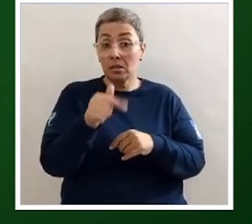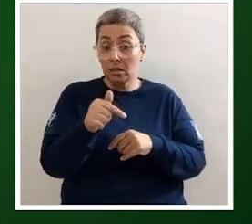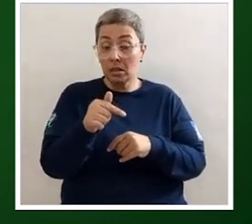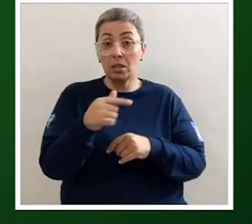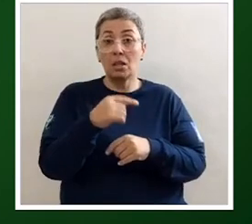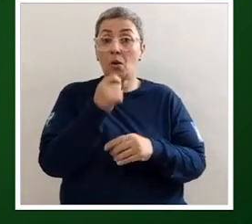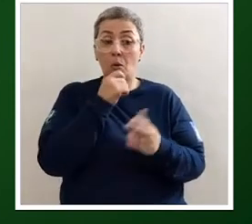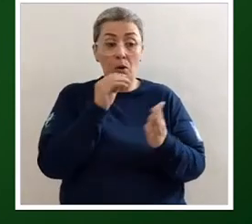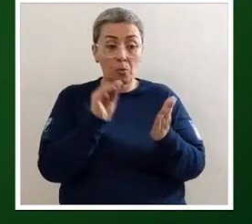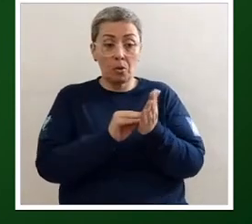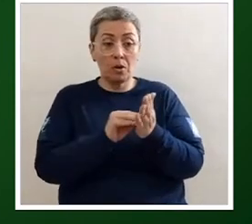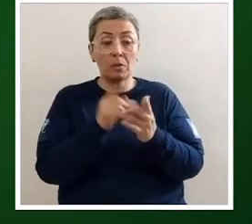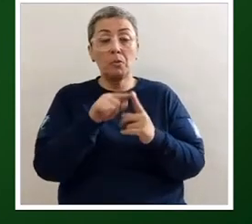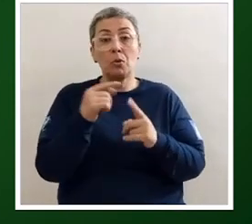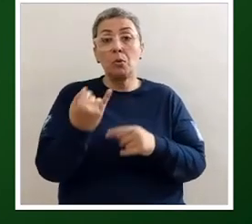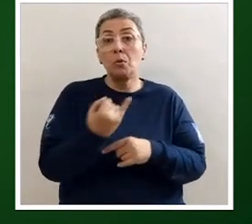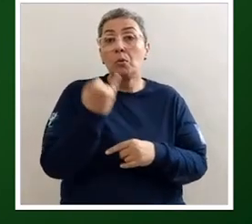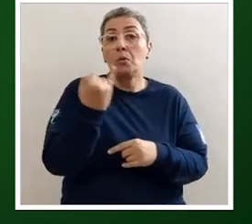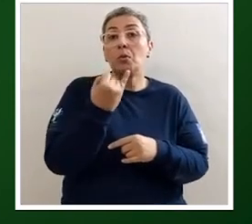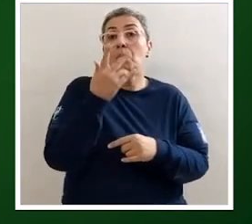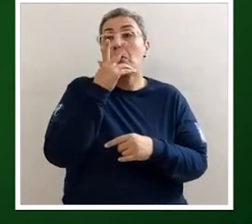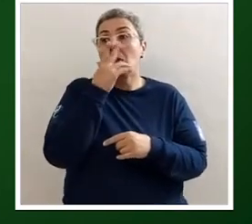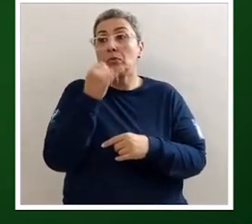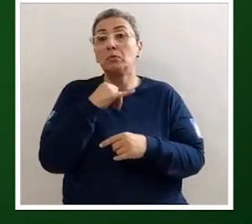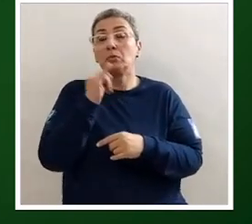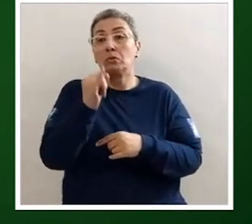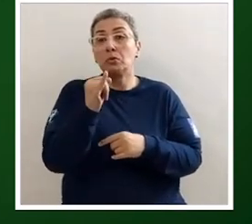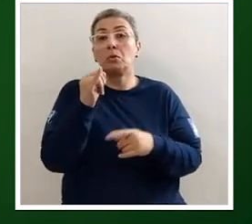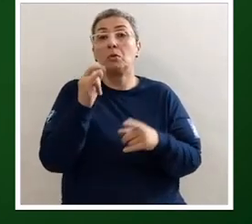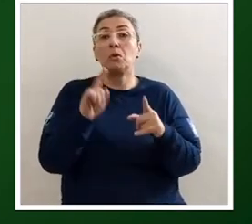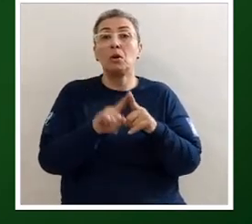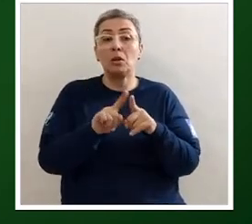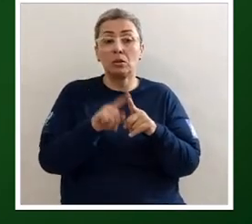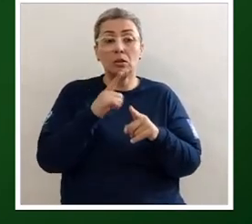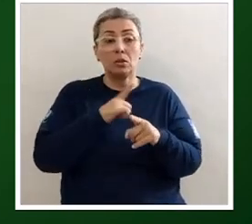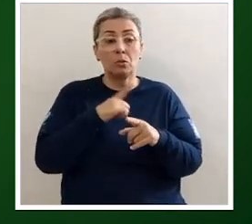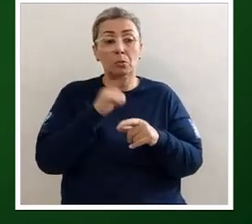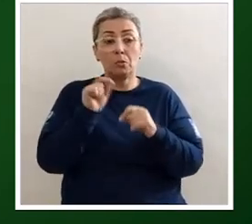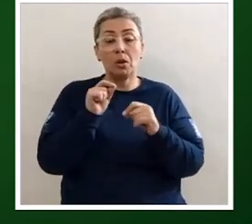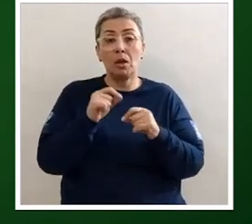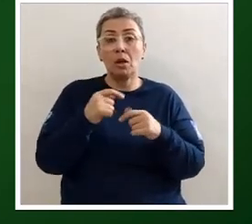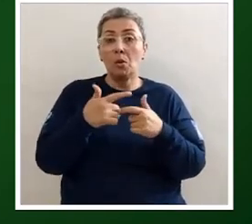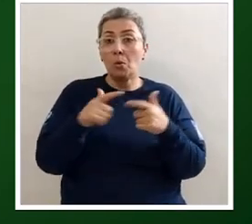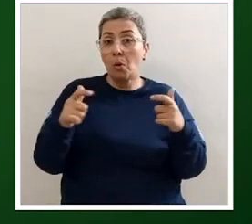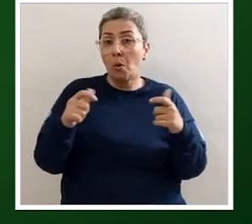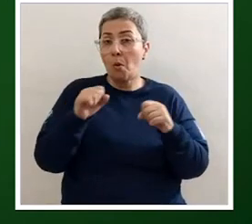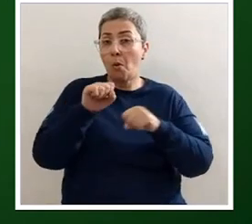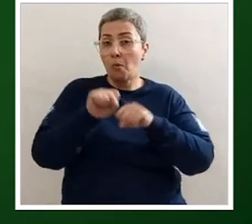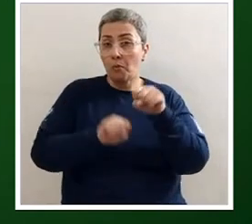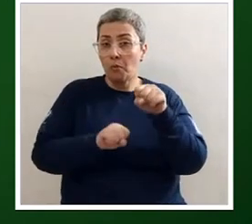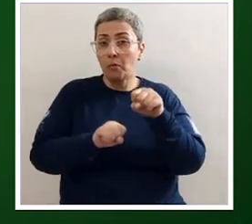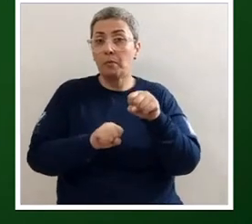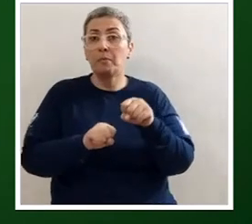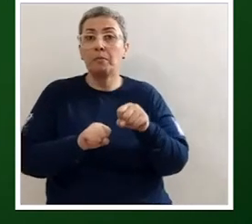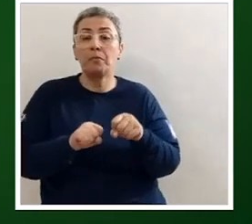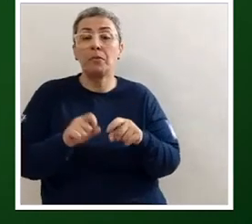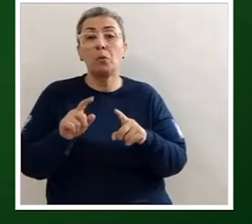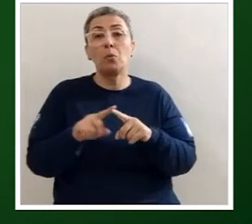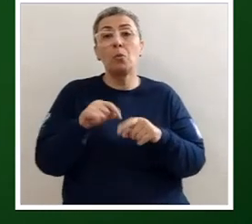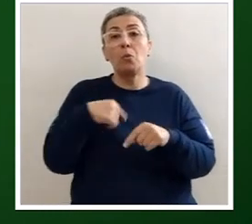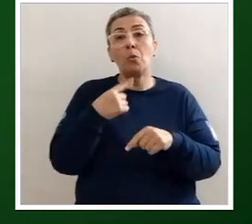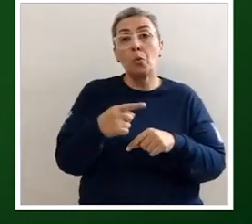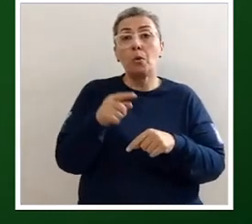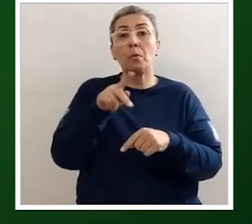eu não coloquei ali mas eu acho que é importante a gente citar nós tivemos uma grande formação para